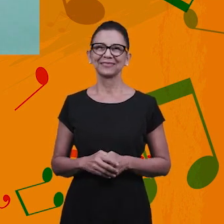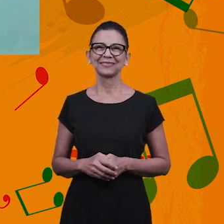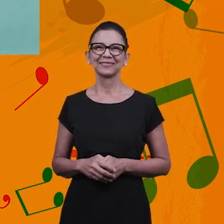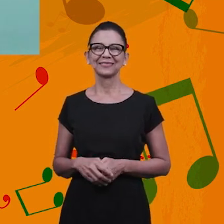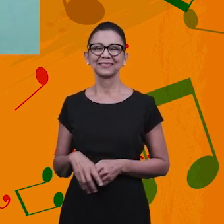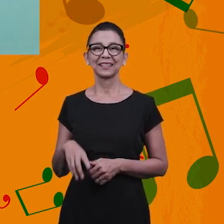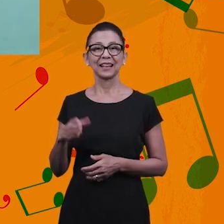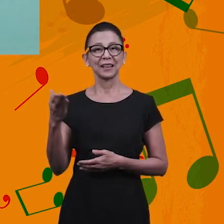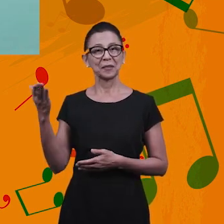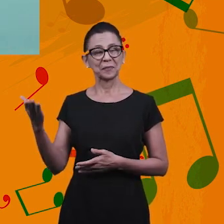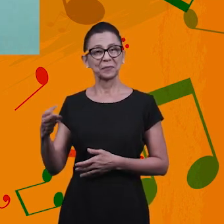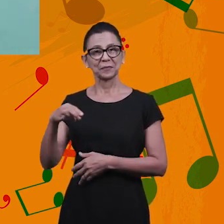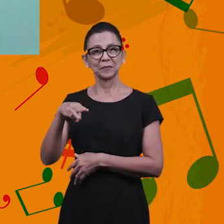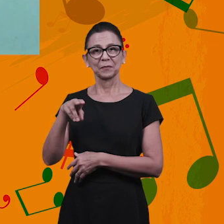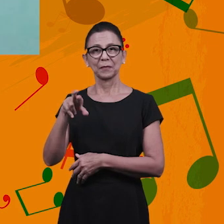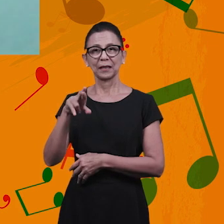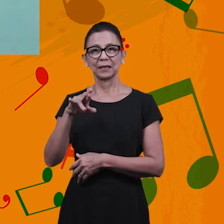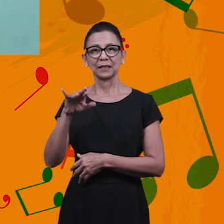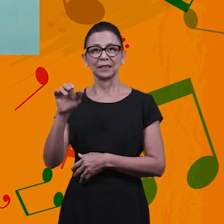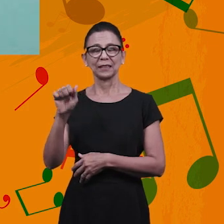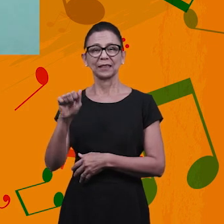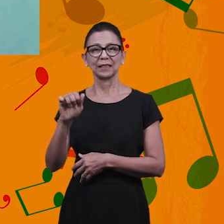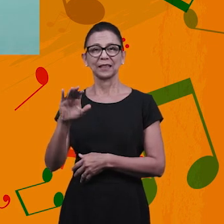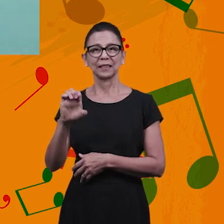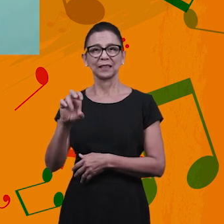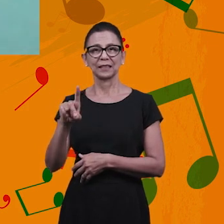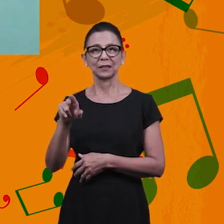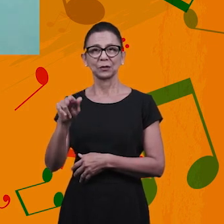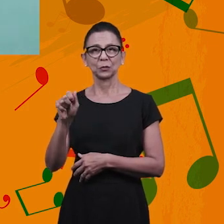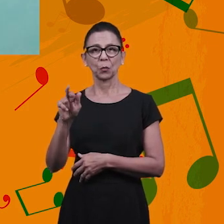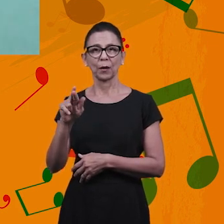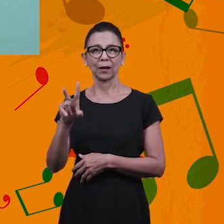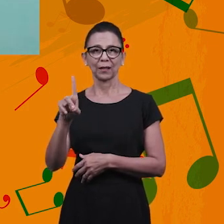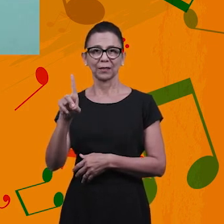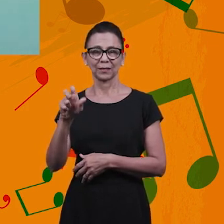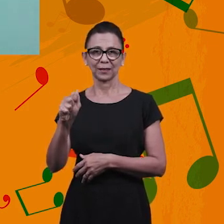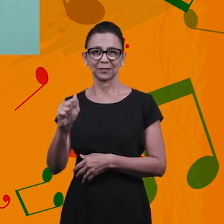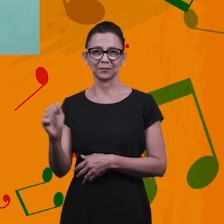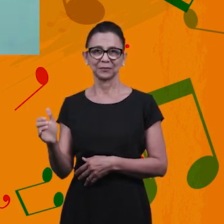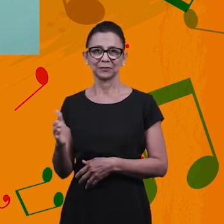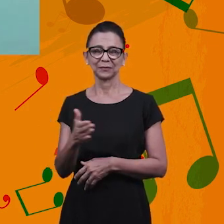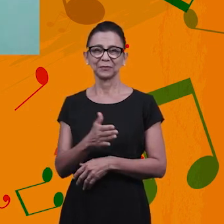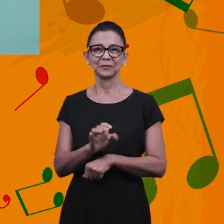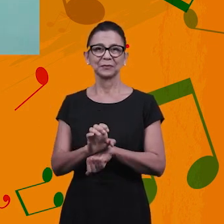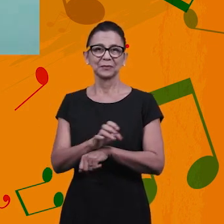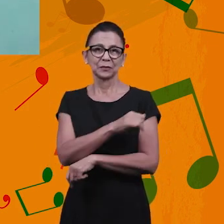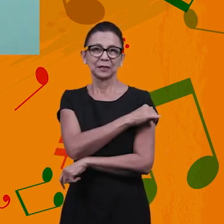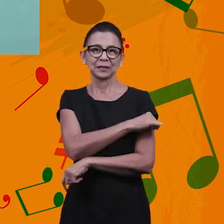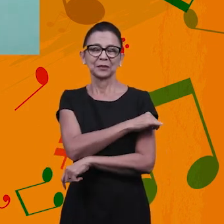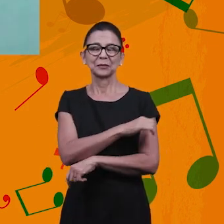Maria Eduarda, Dizon, Rio das Ostras, Rio de Janeiro.